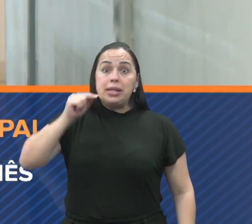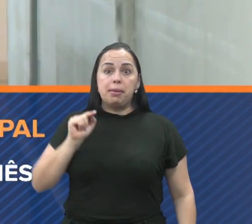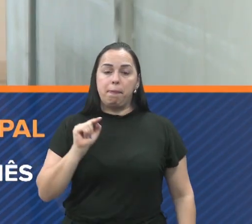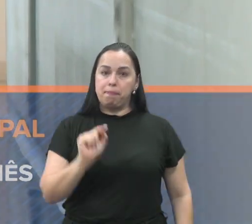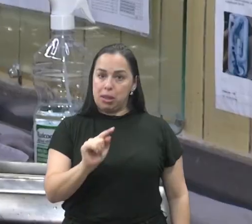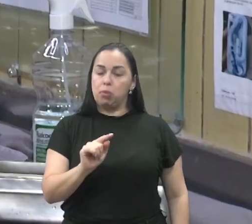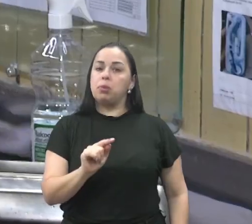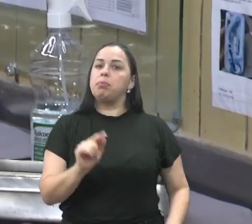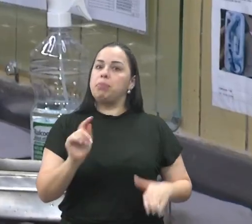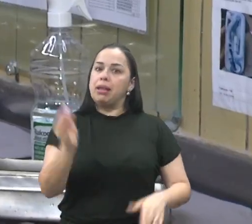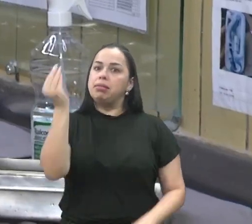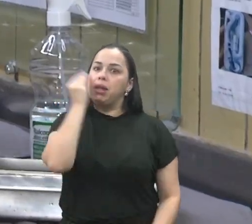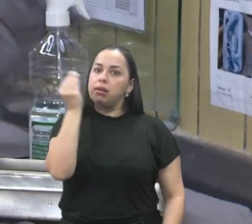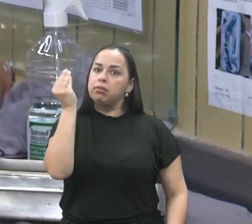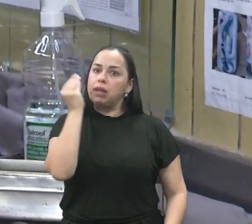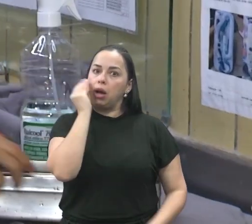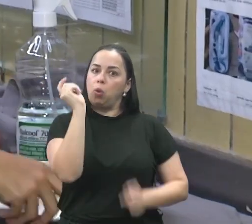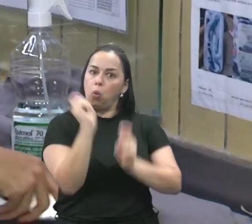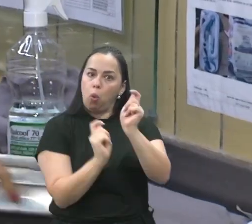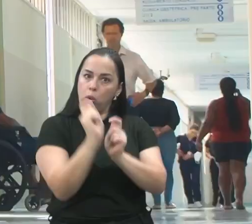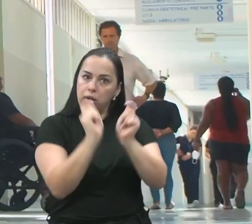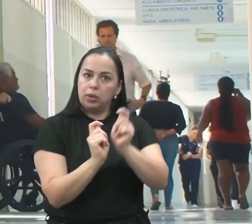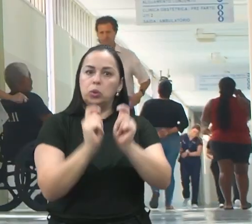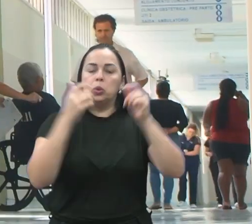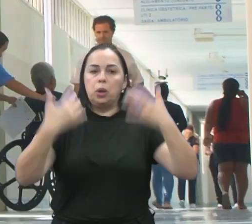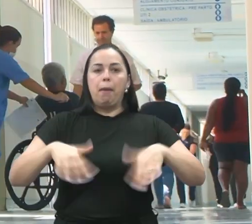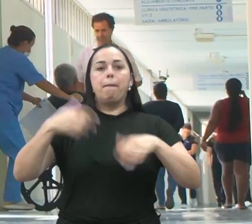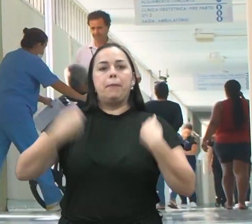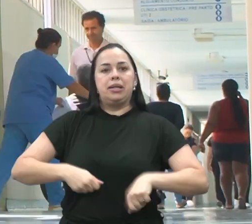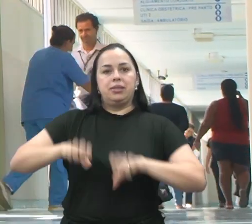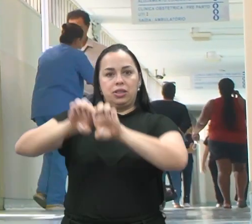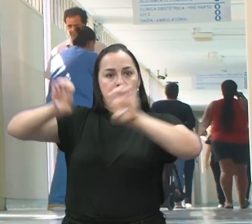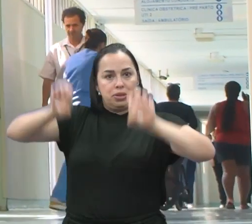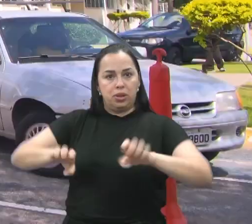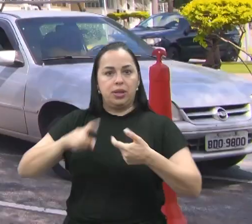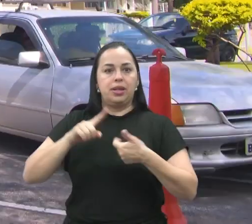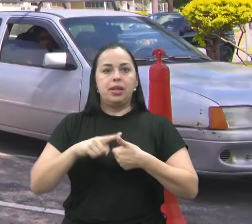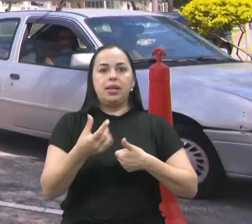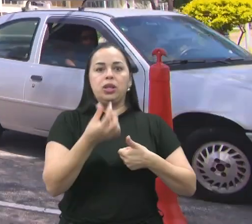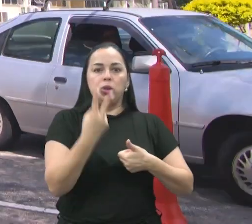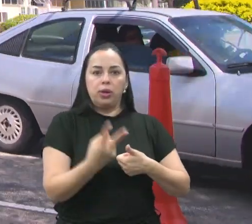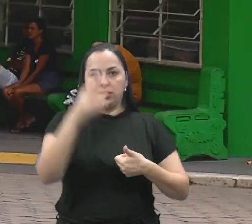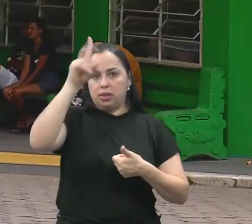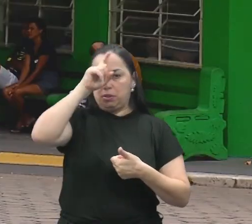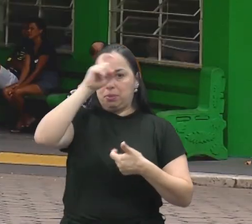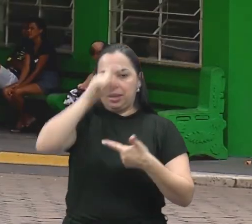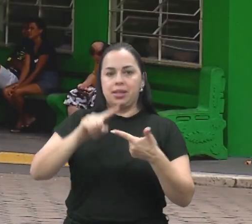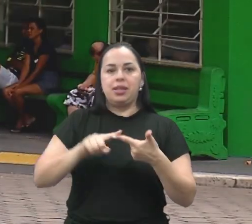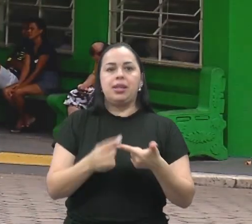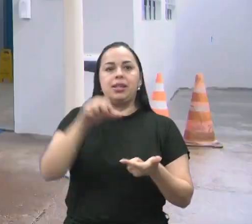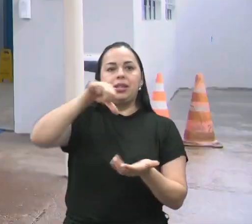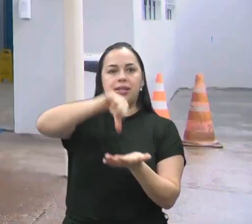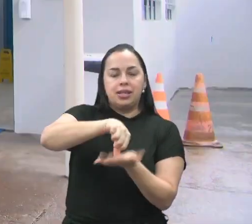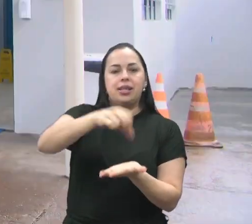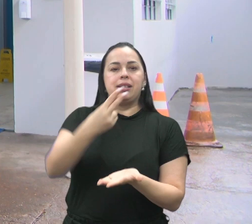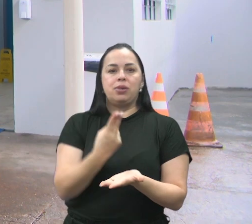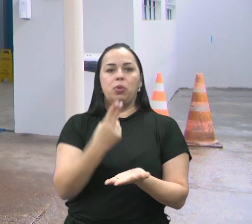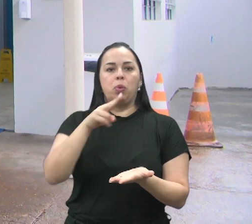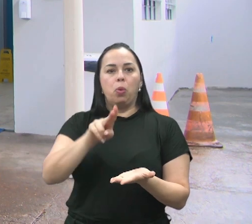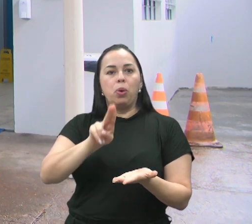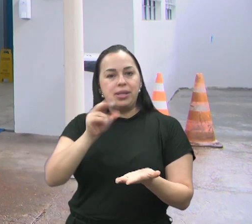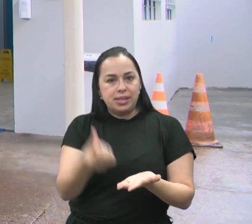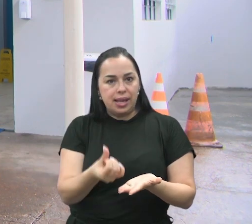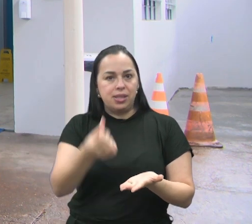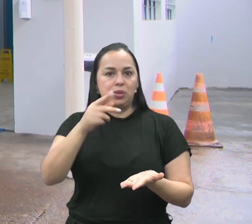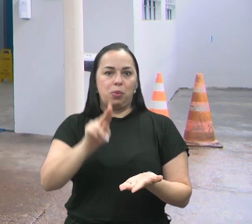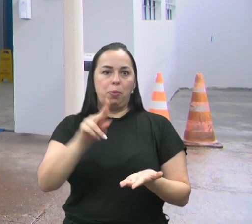por mês. Para dar conta de uma demanda como essa, a estrutura é grande. 2 hospitais, 6 UPAs, 45